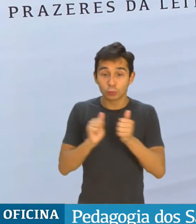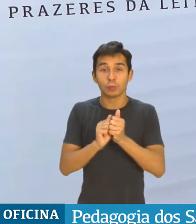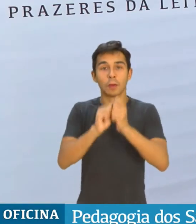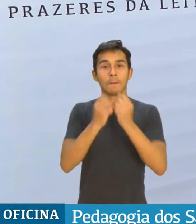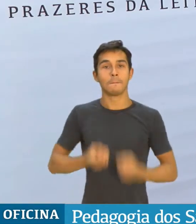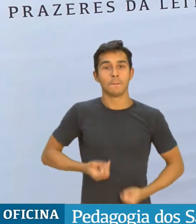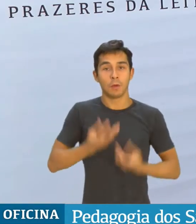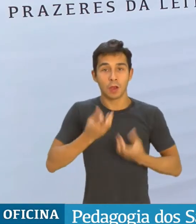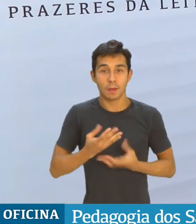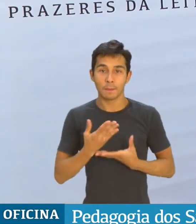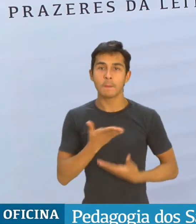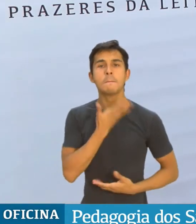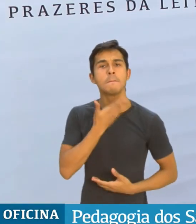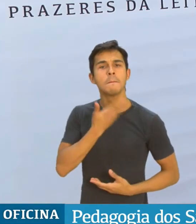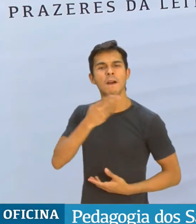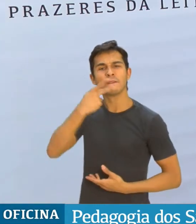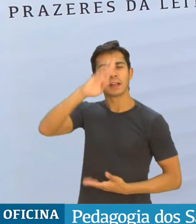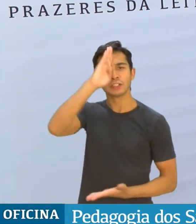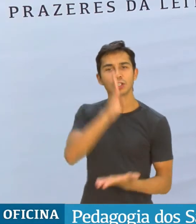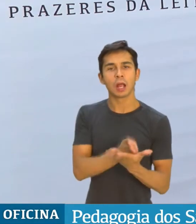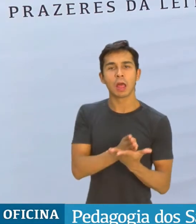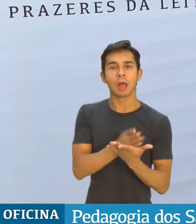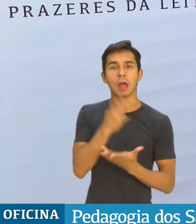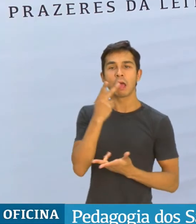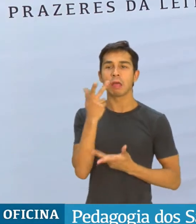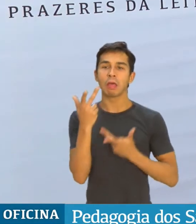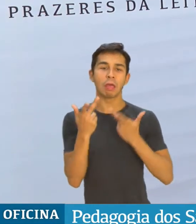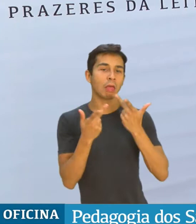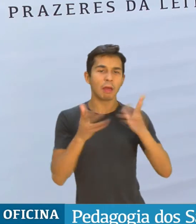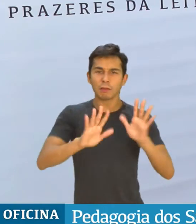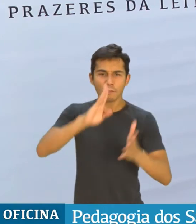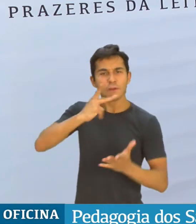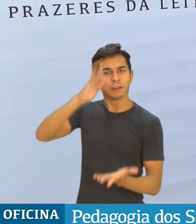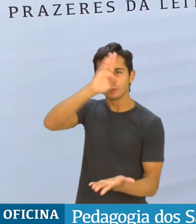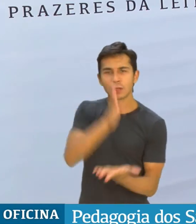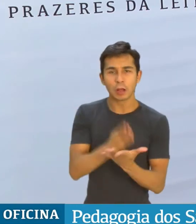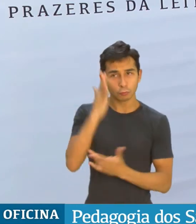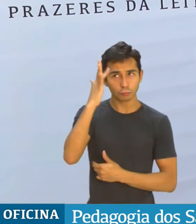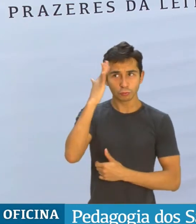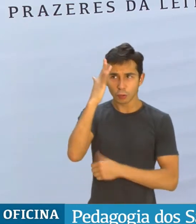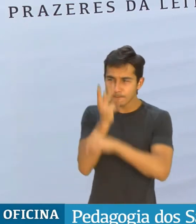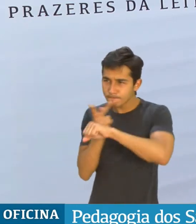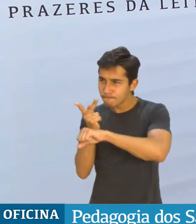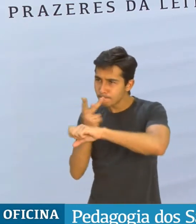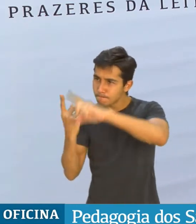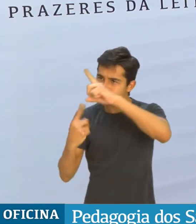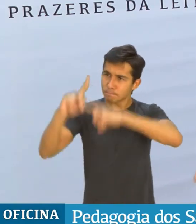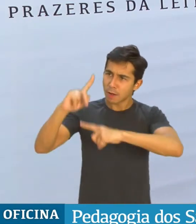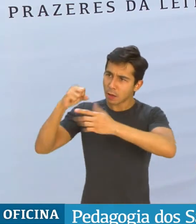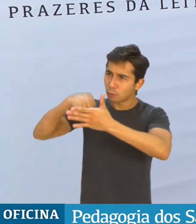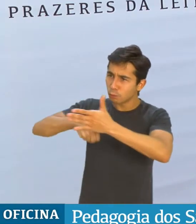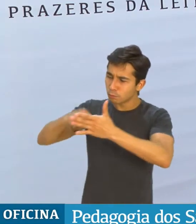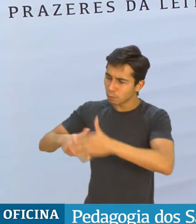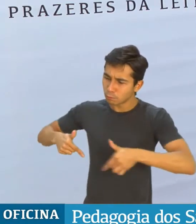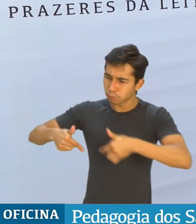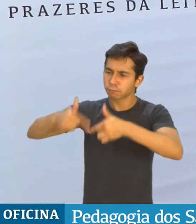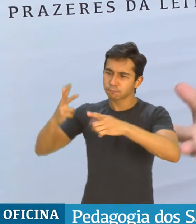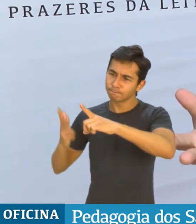O papo é reto e não faz curva. Nossos sonhos a gente busca, luta,